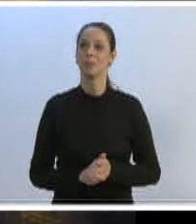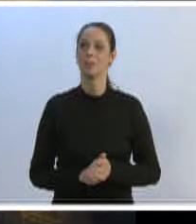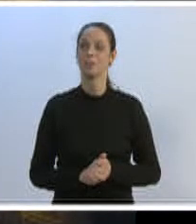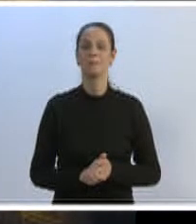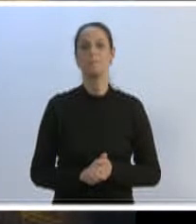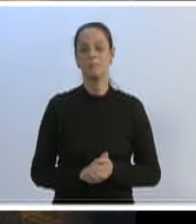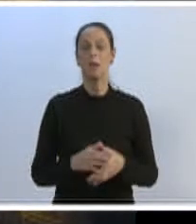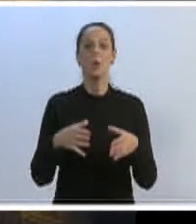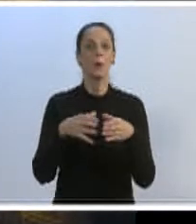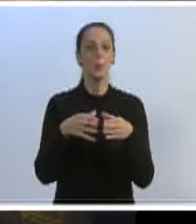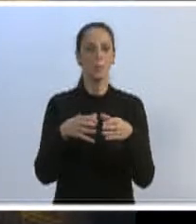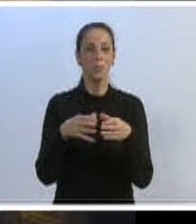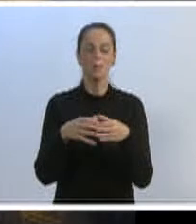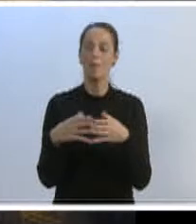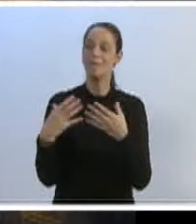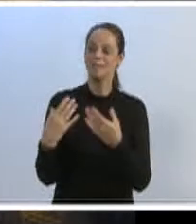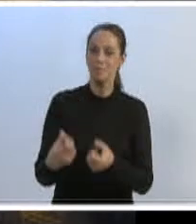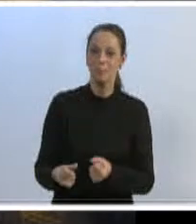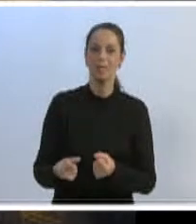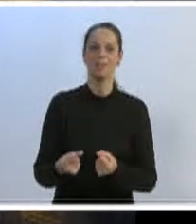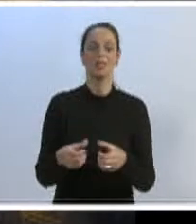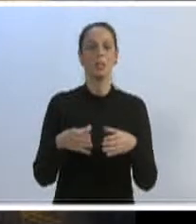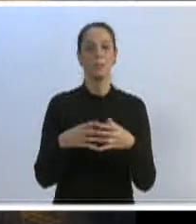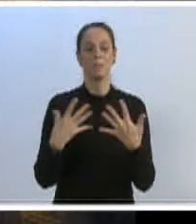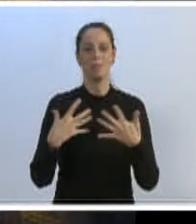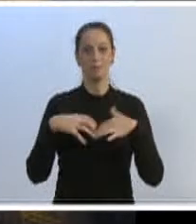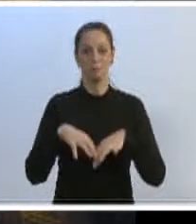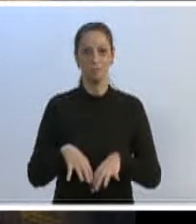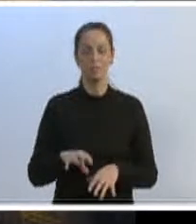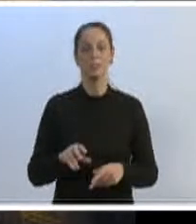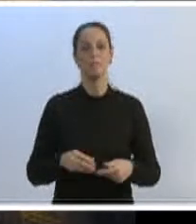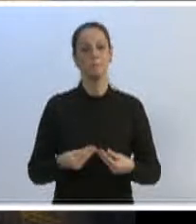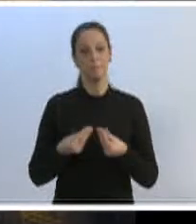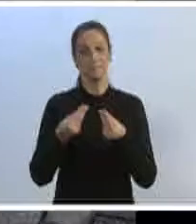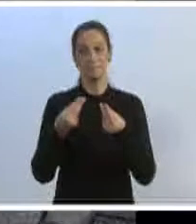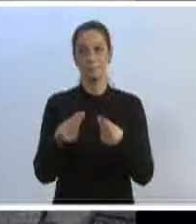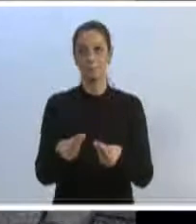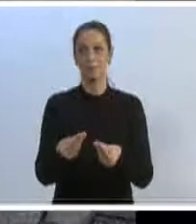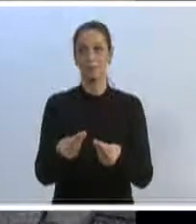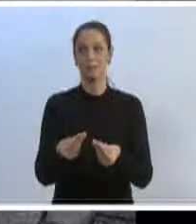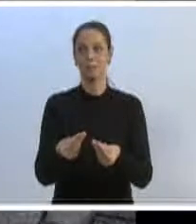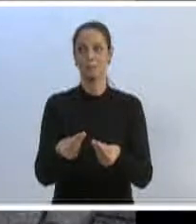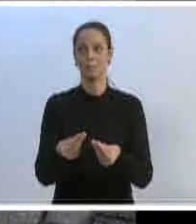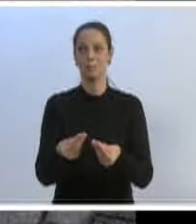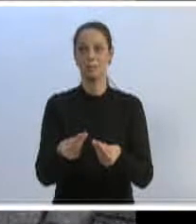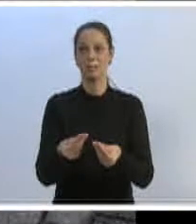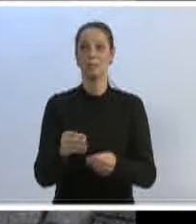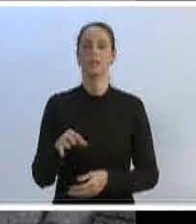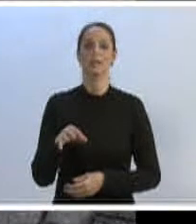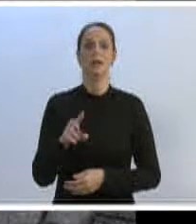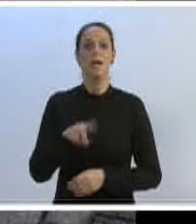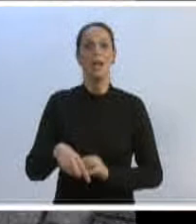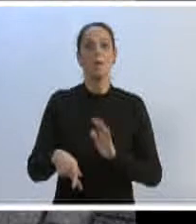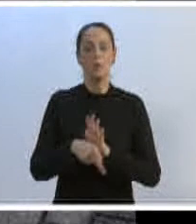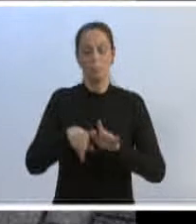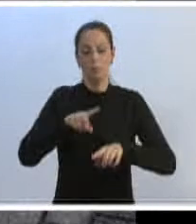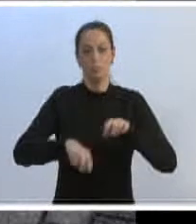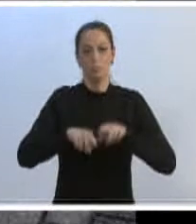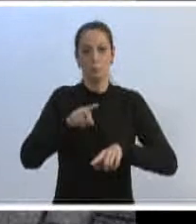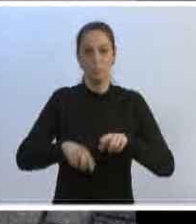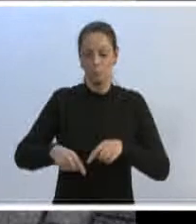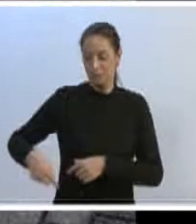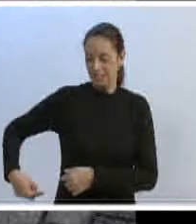ali, para justamente fazer essa entrega das máquinas de hemodiálise.